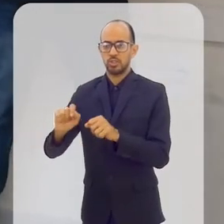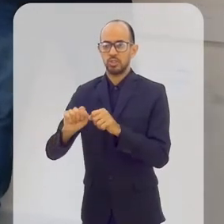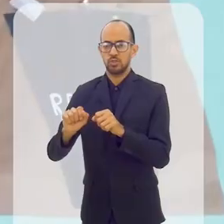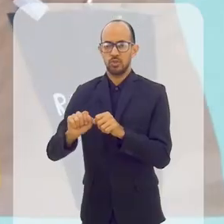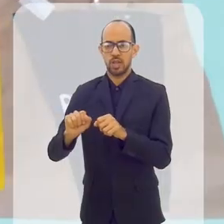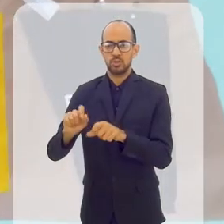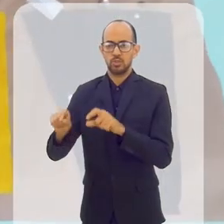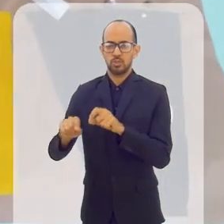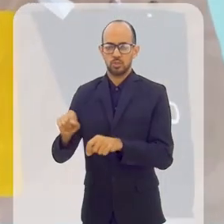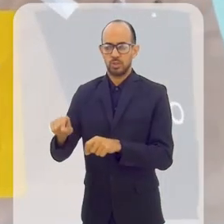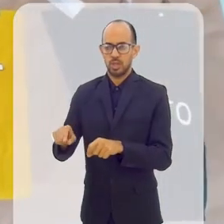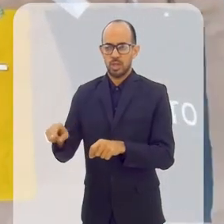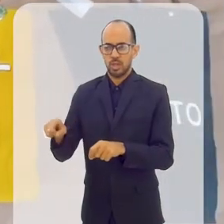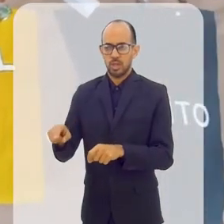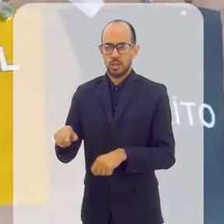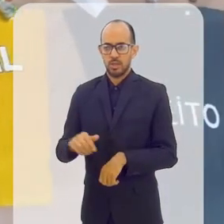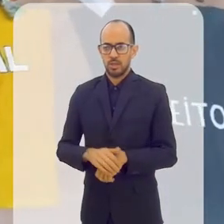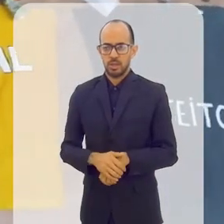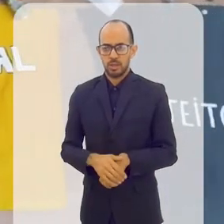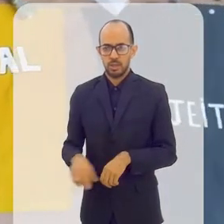de infantilizar aquele ser.